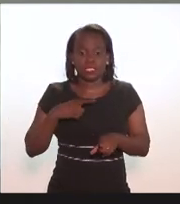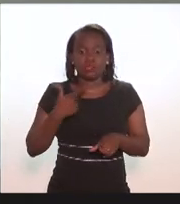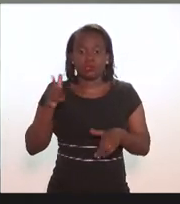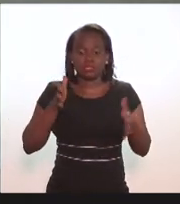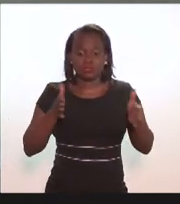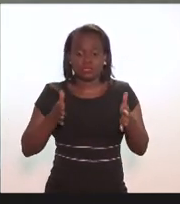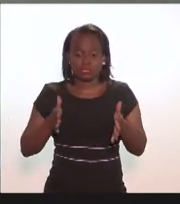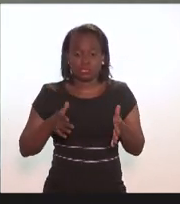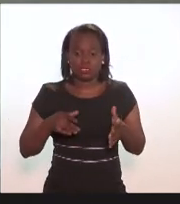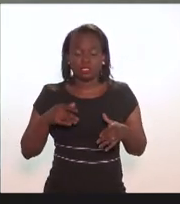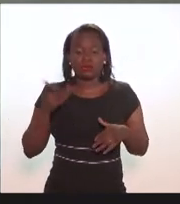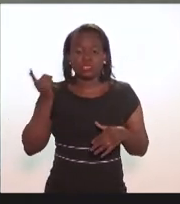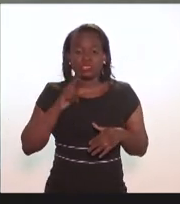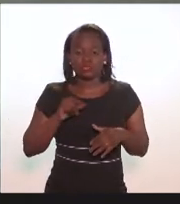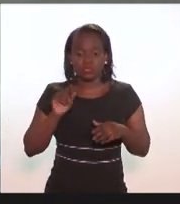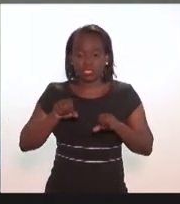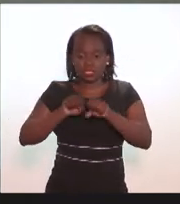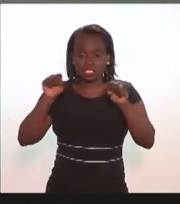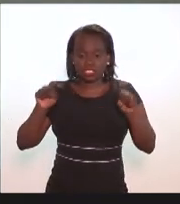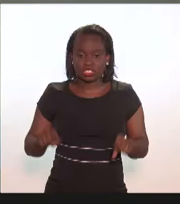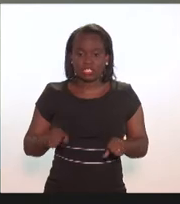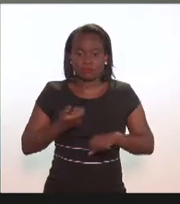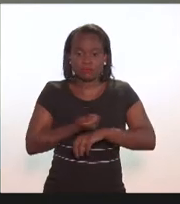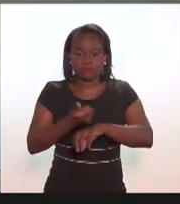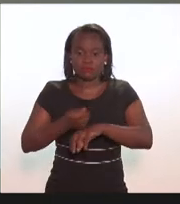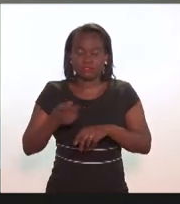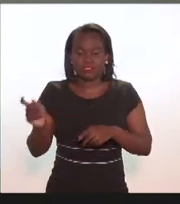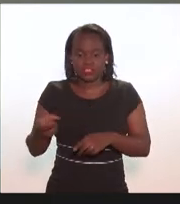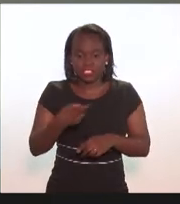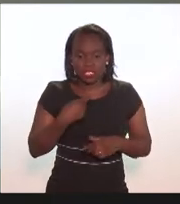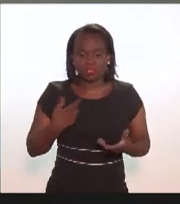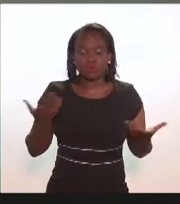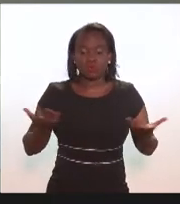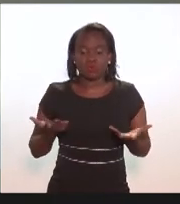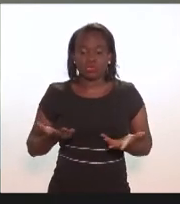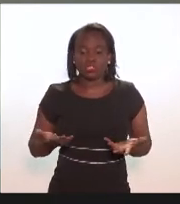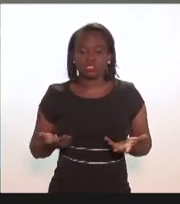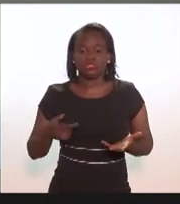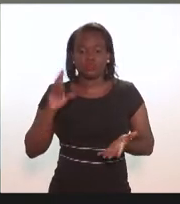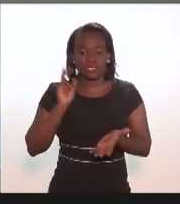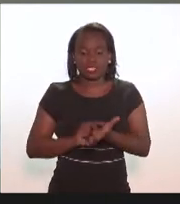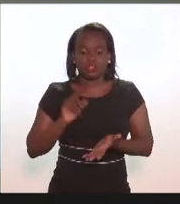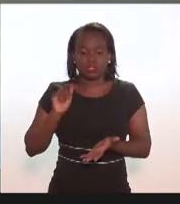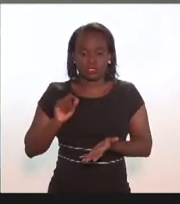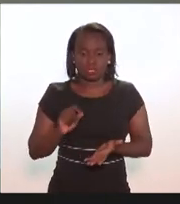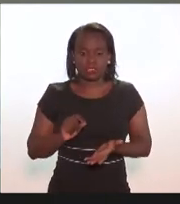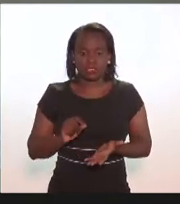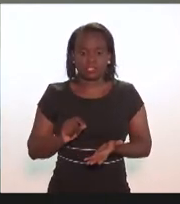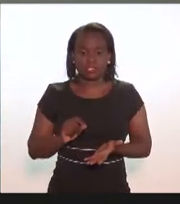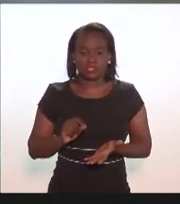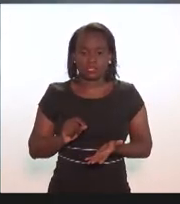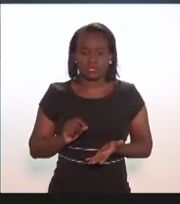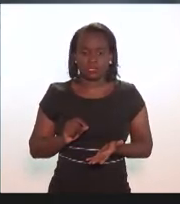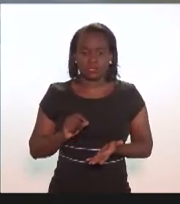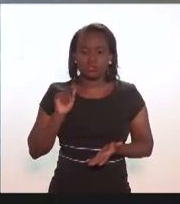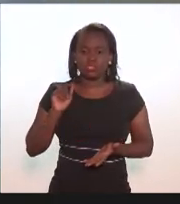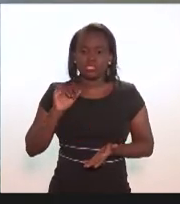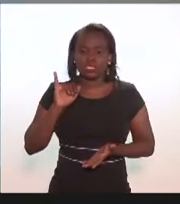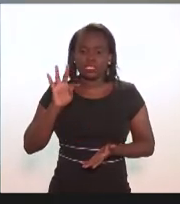fase de lançamento de um sistema de benefícios fiscais. Hoje, a verdade é que... O que é o ITD, hein,